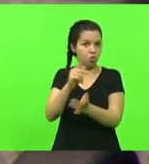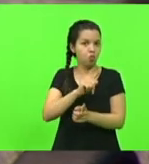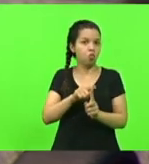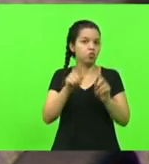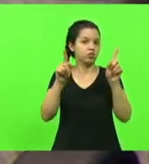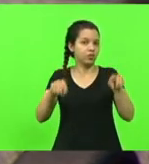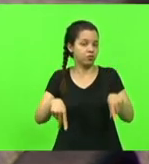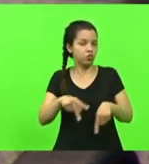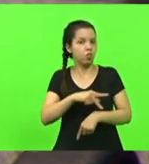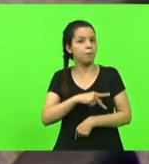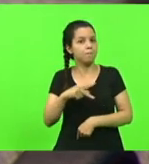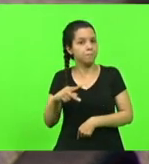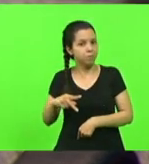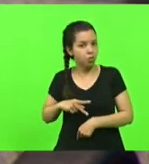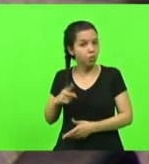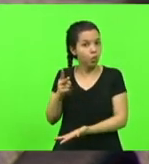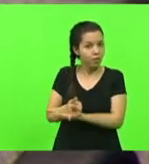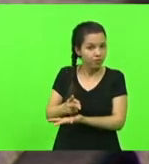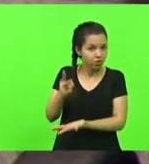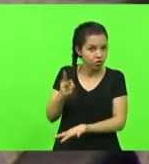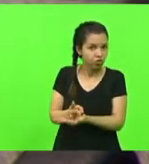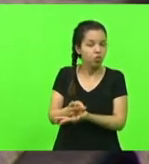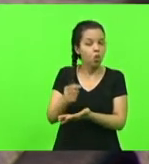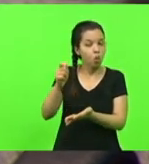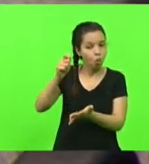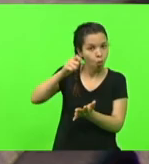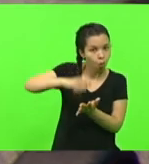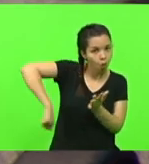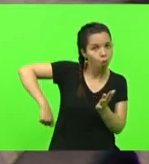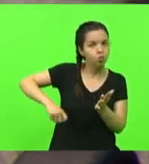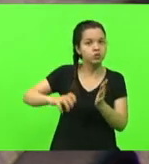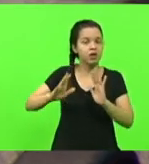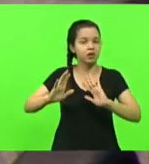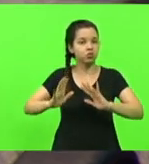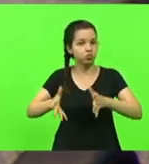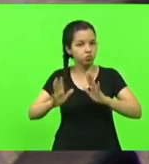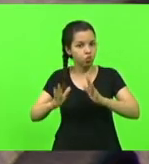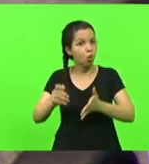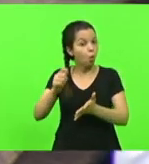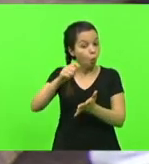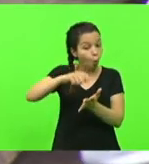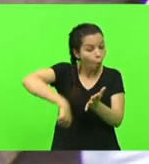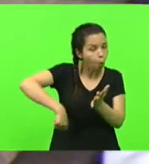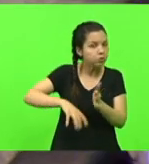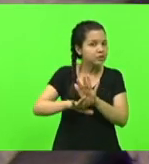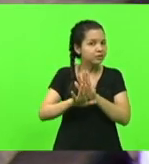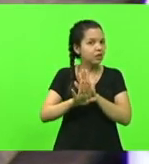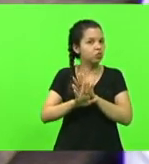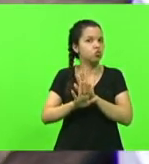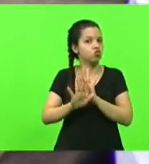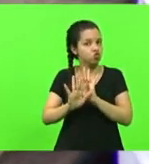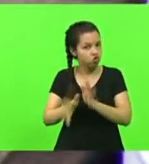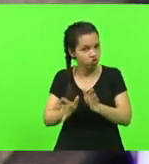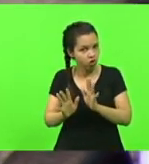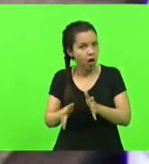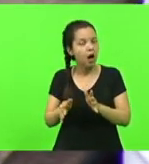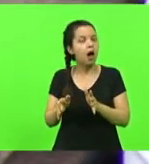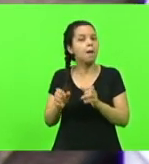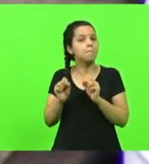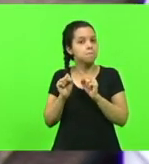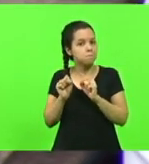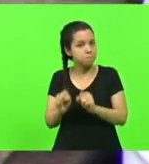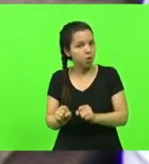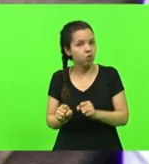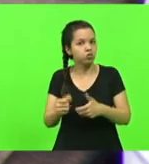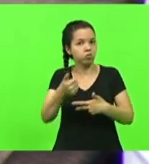efetivo, aquele concursado, somente o concursado dos poderes, possam aderir